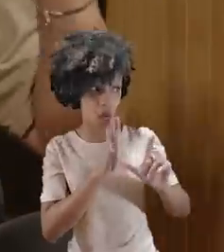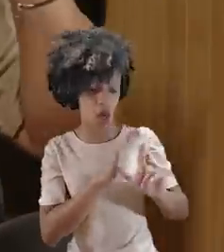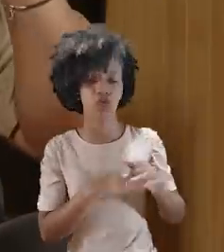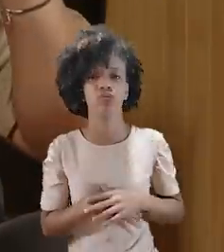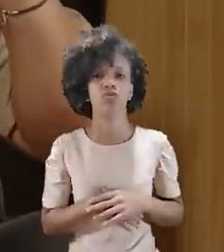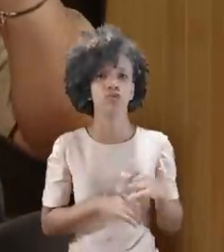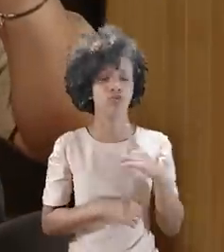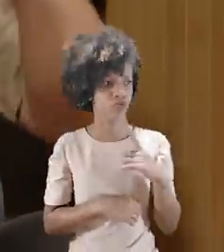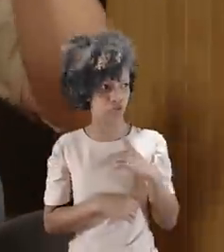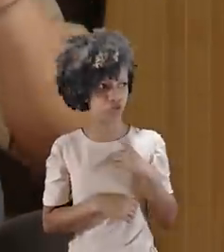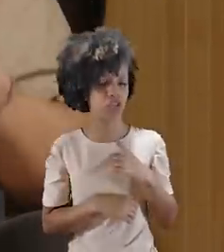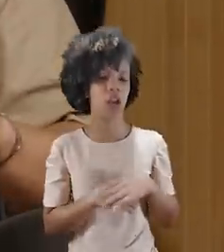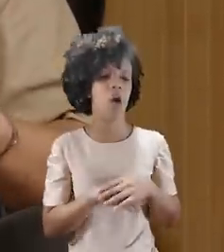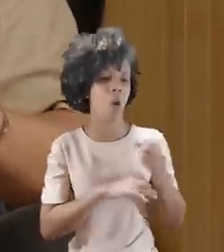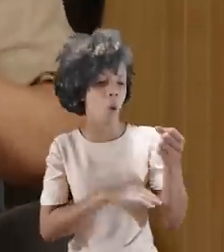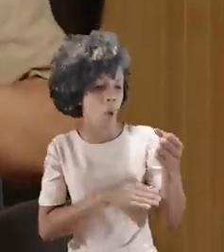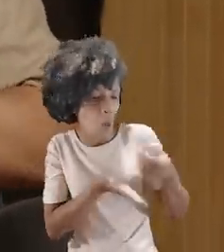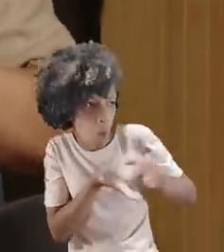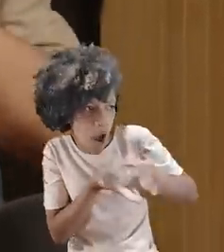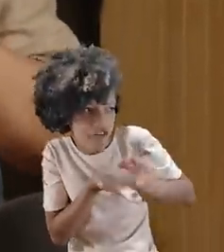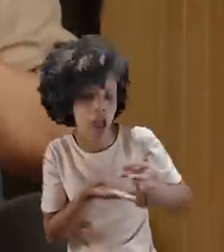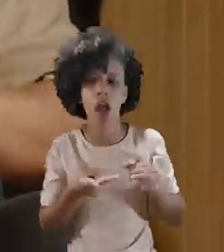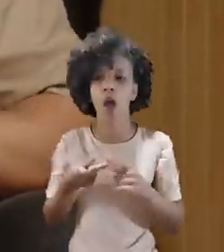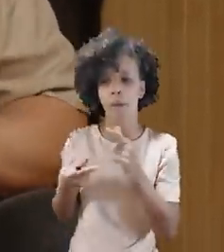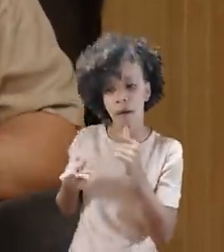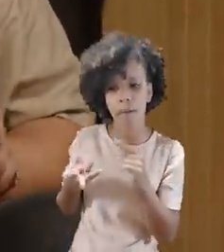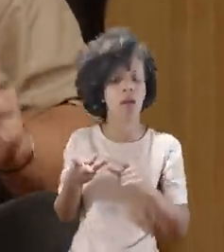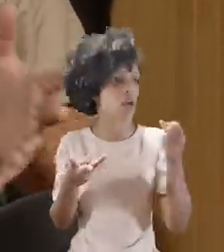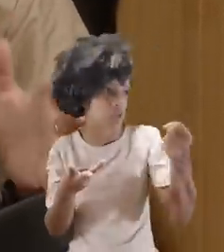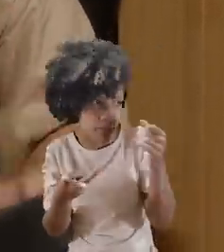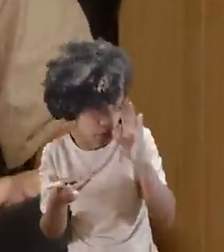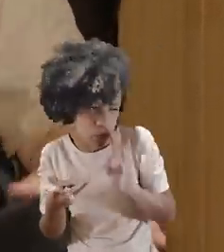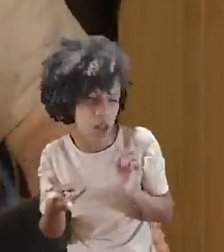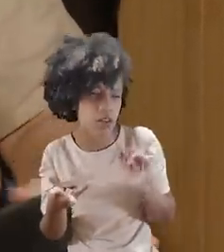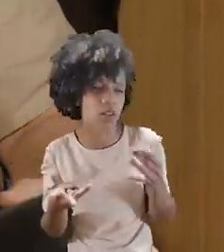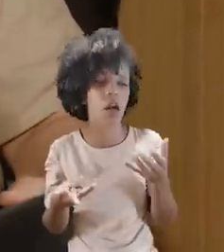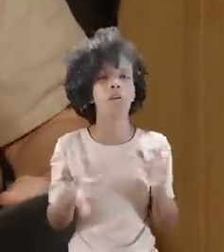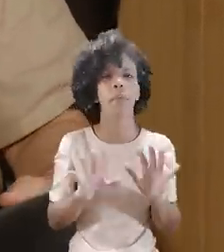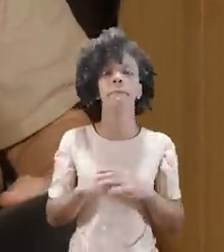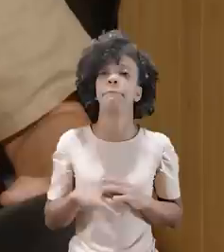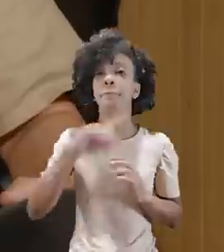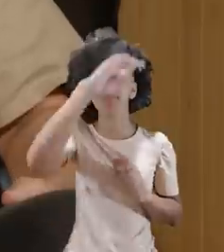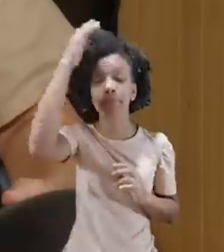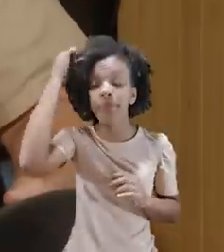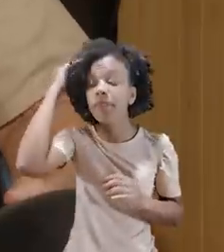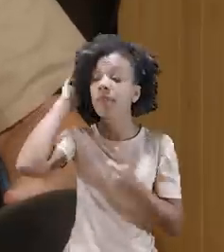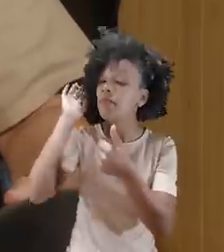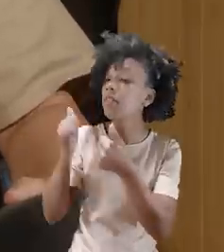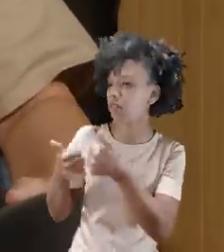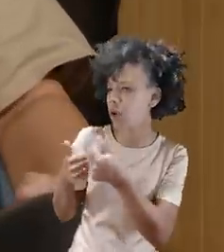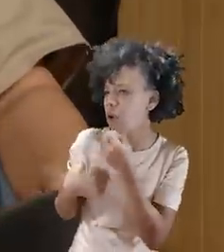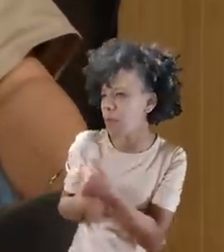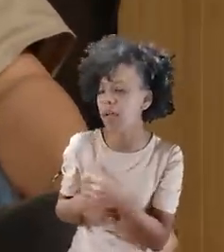no lugar chão tinha uma máquina de café tinha uma águinha uma cervejinha de graça você quiser ó Oi oi bom dia